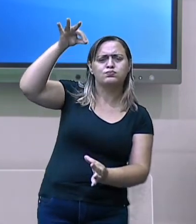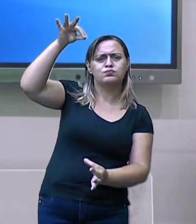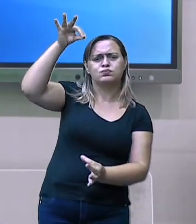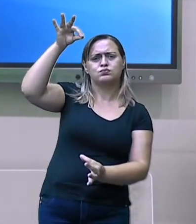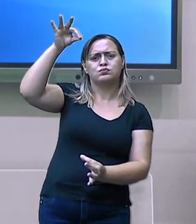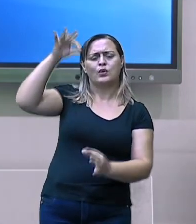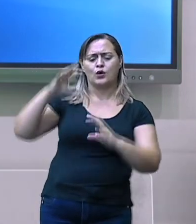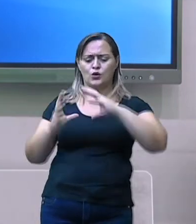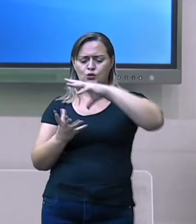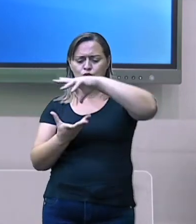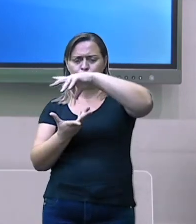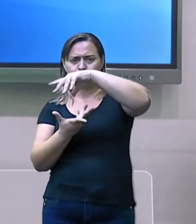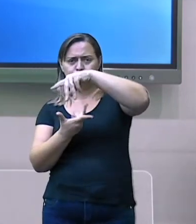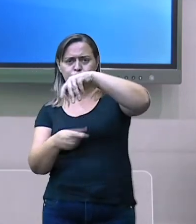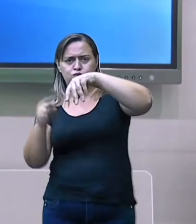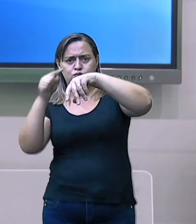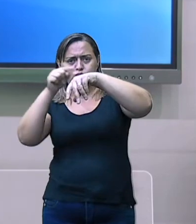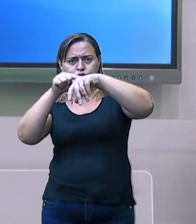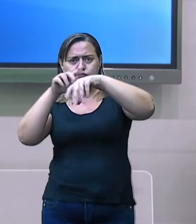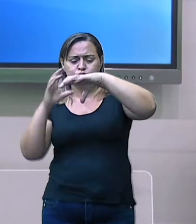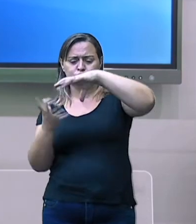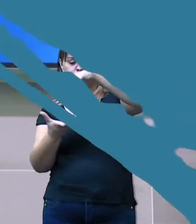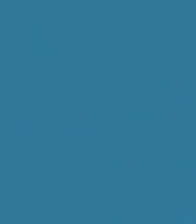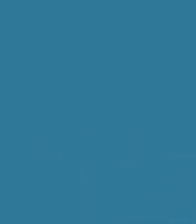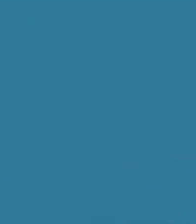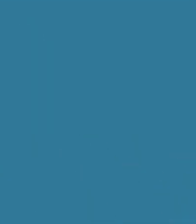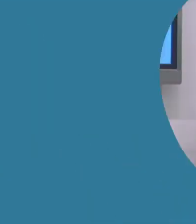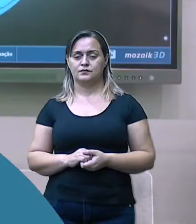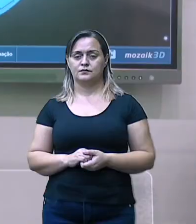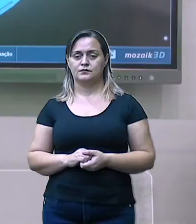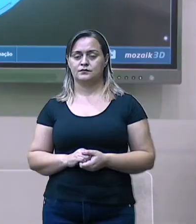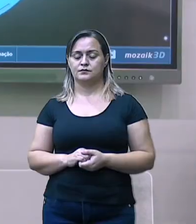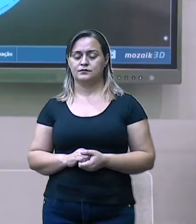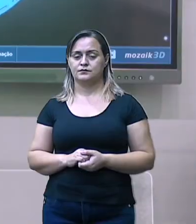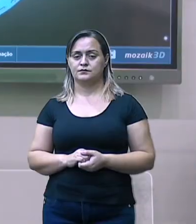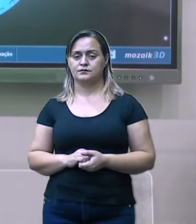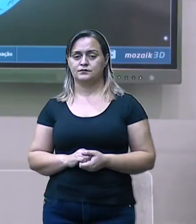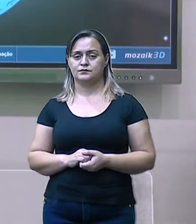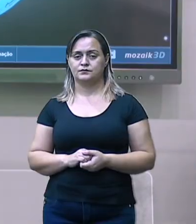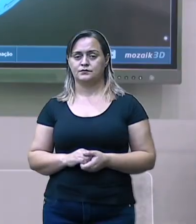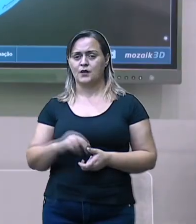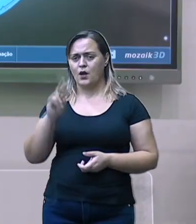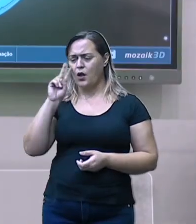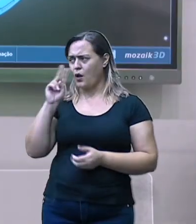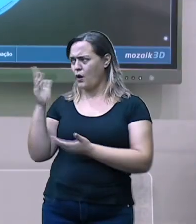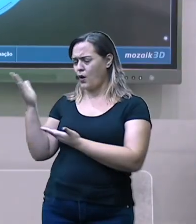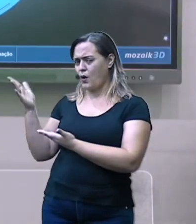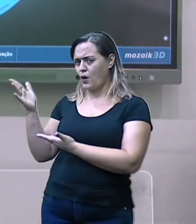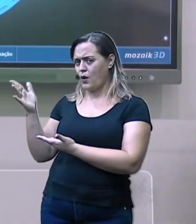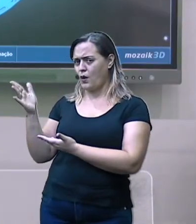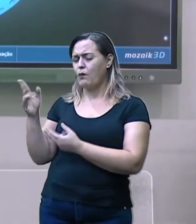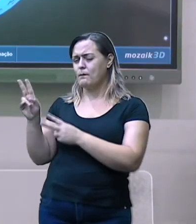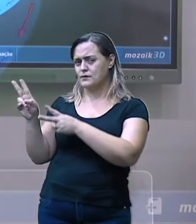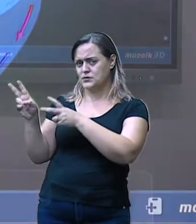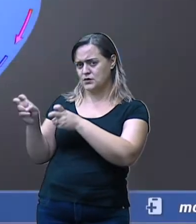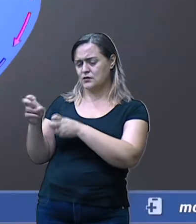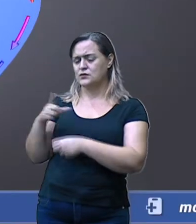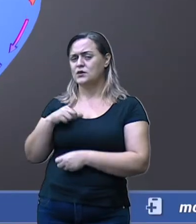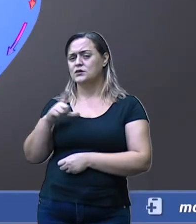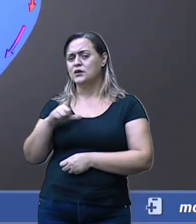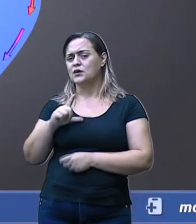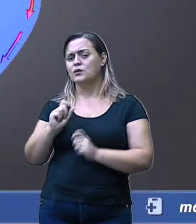qualquer ponto até a linha do Equador. Aqui nós temos a circulação